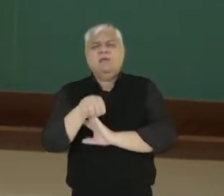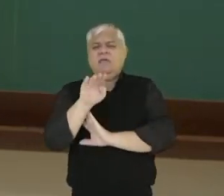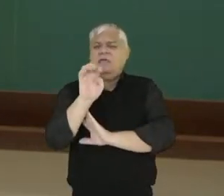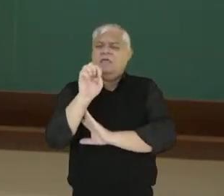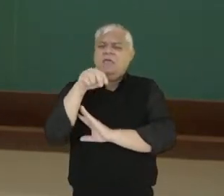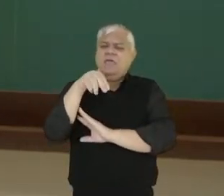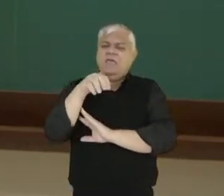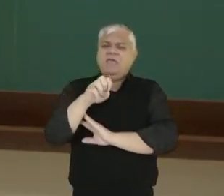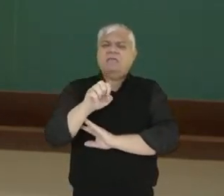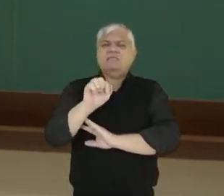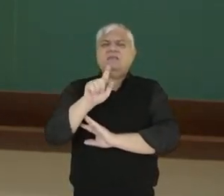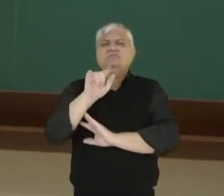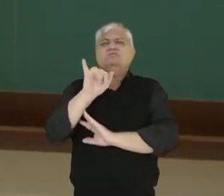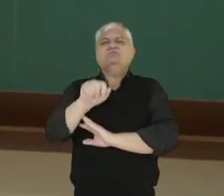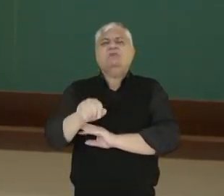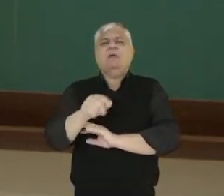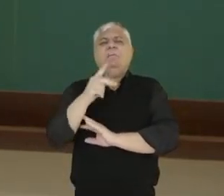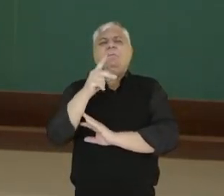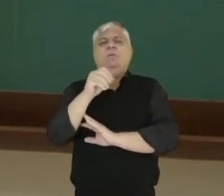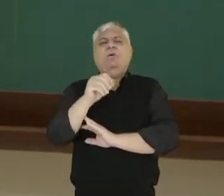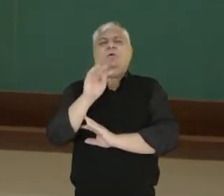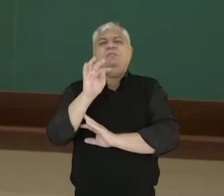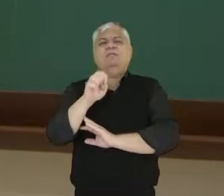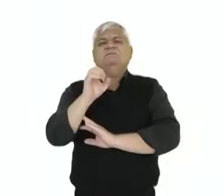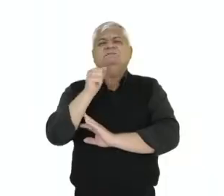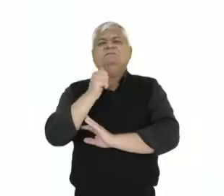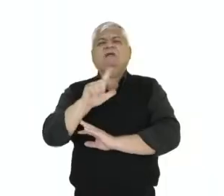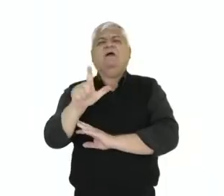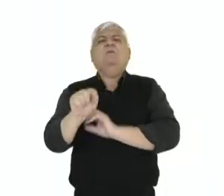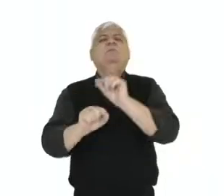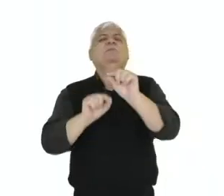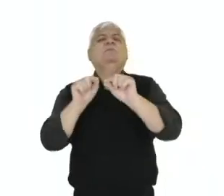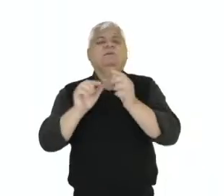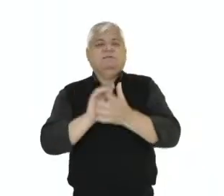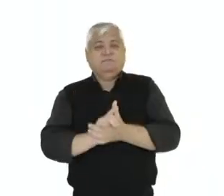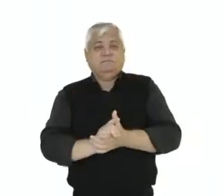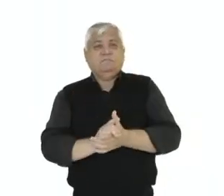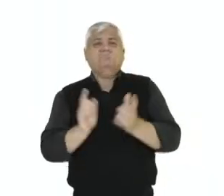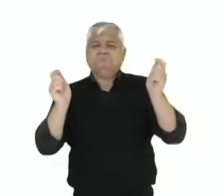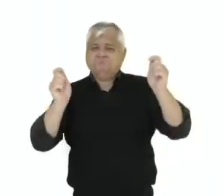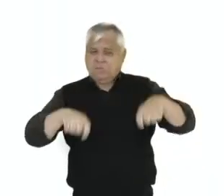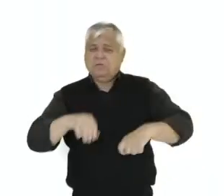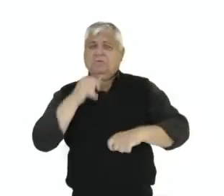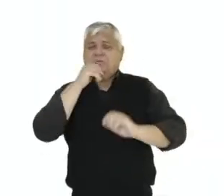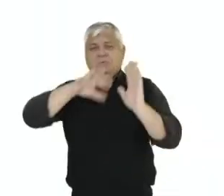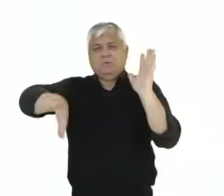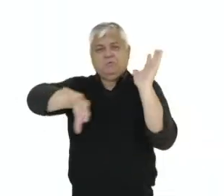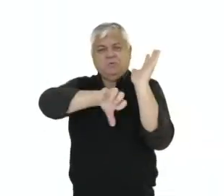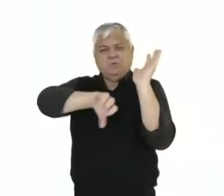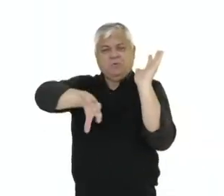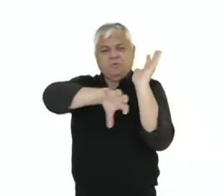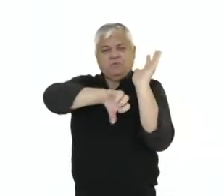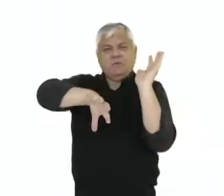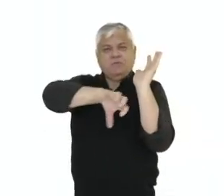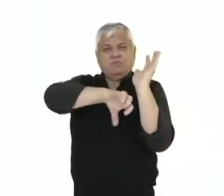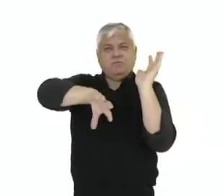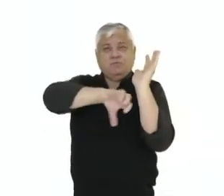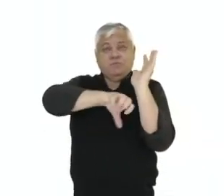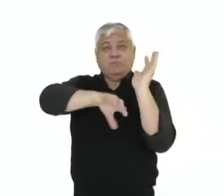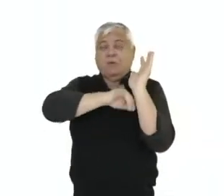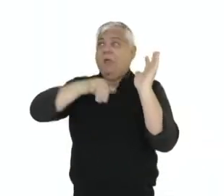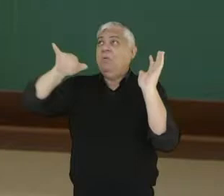Em especial sobre energia potencial. A energia potencial basicamente pode ser armazenada e convertida em outra coisa.